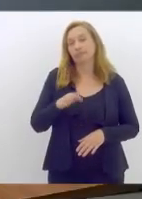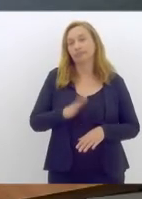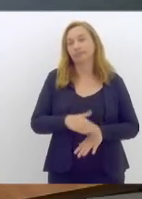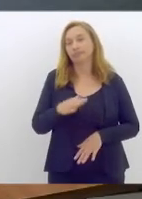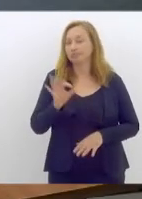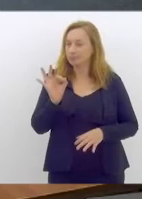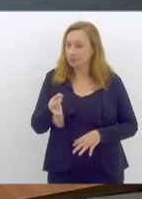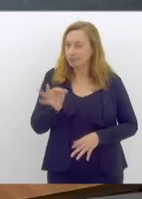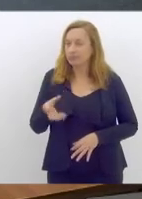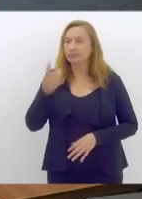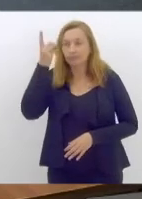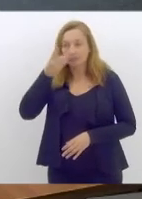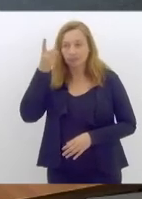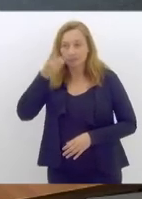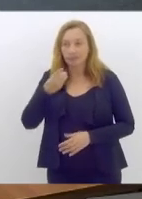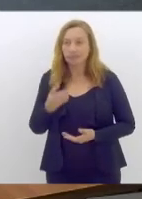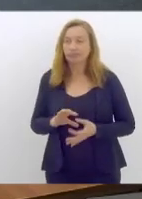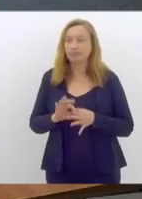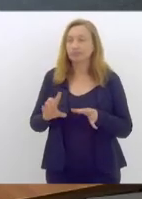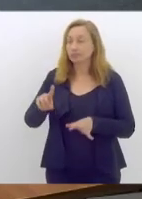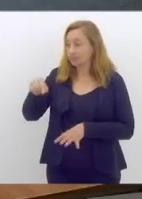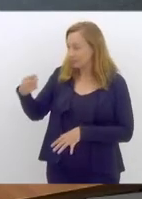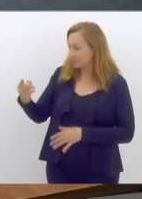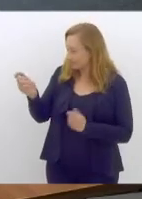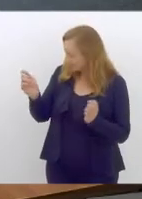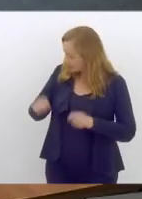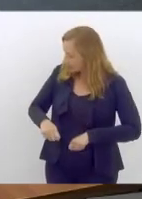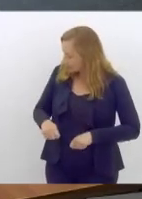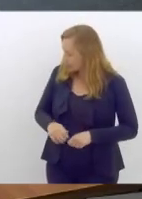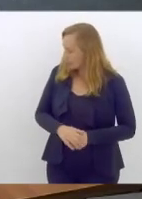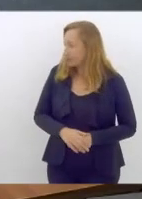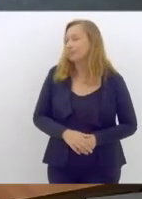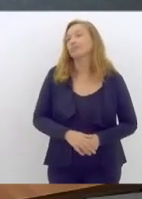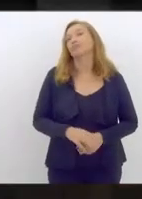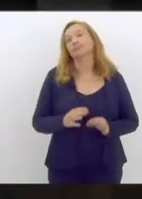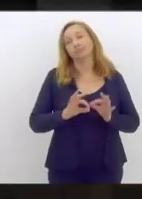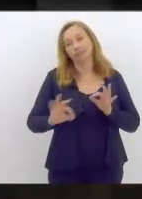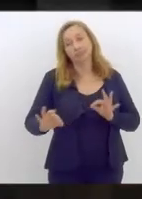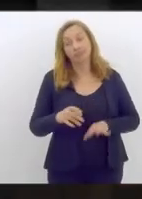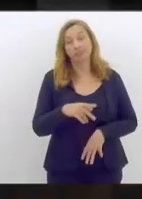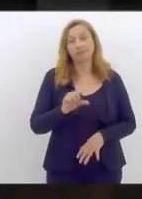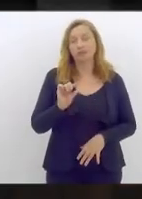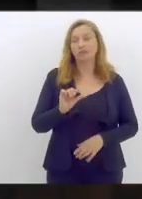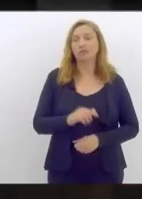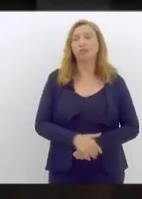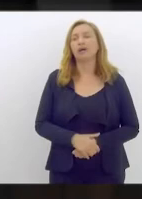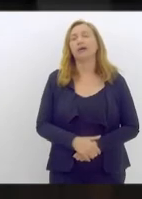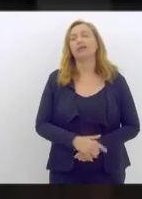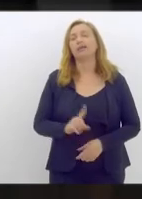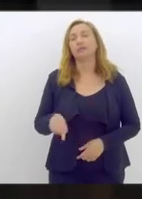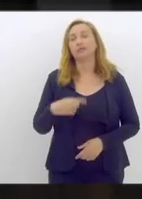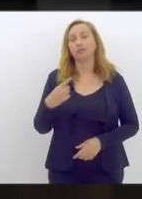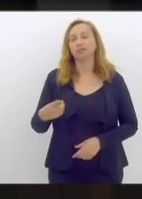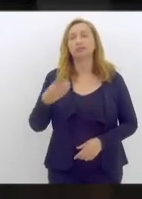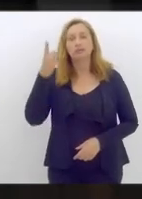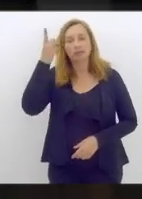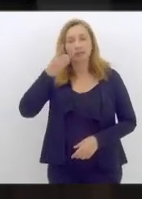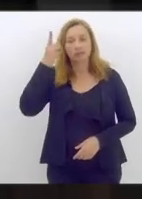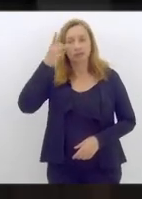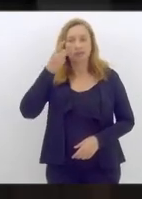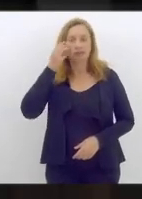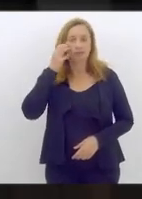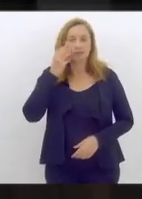é para deixar os outros também com a possibilidade de esticar um pouquinho próximo oradores